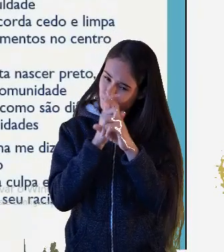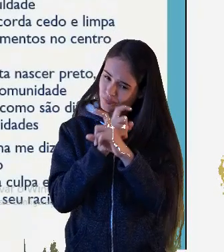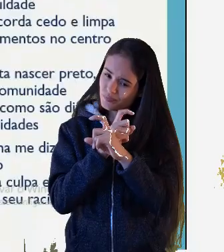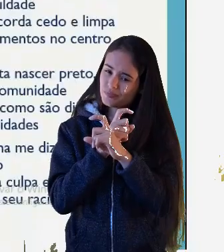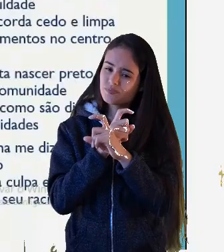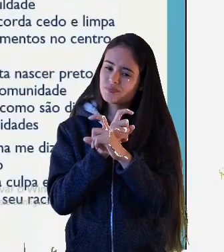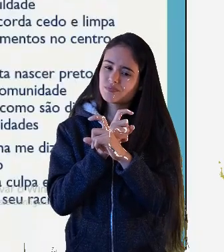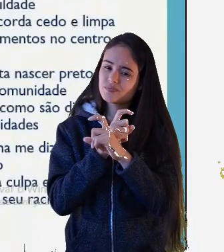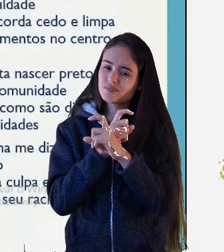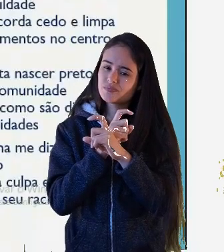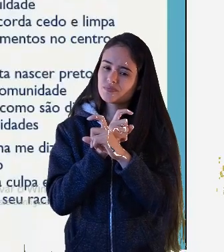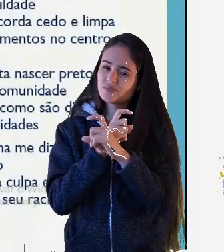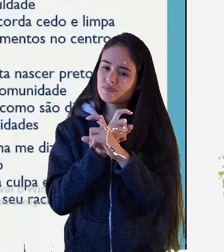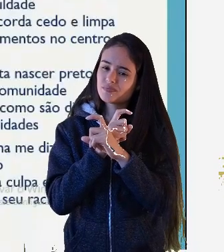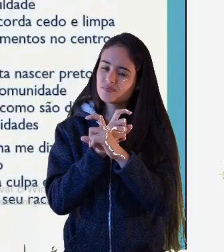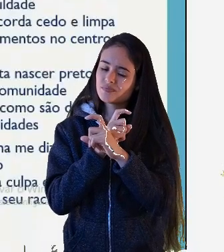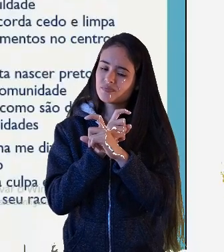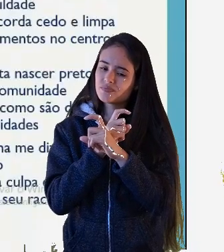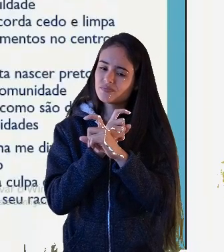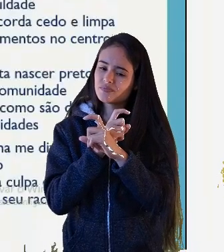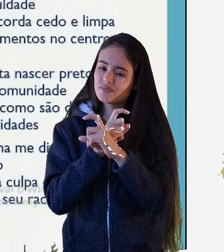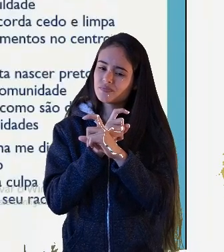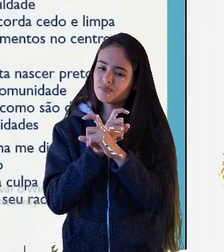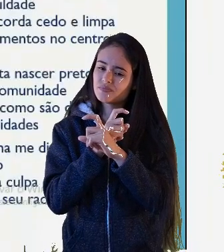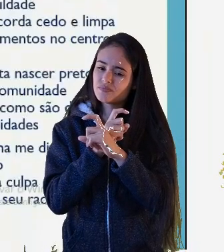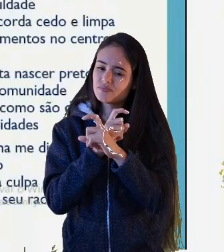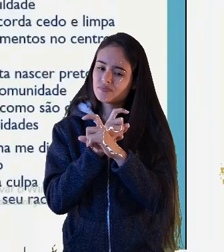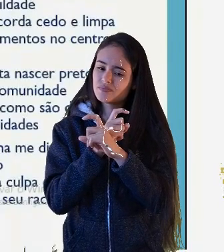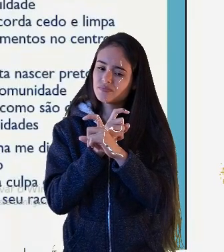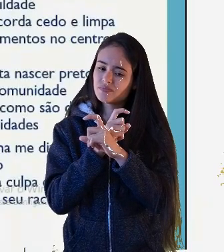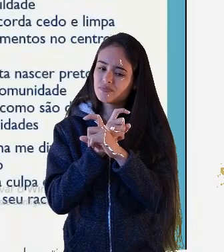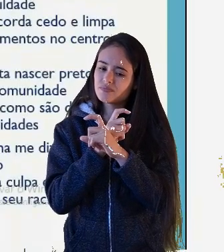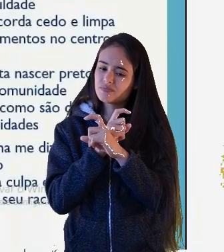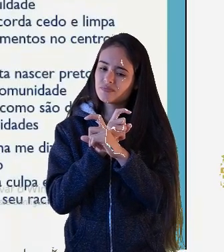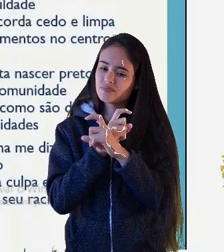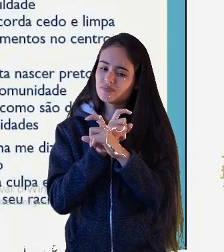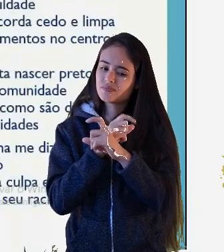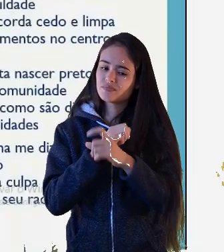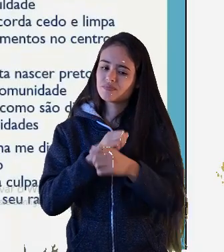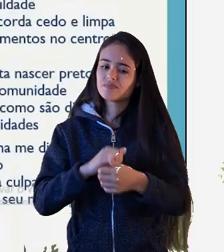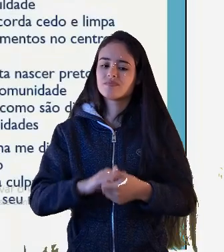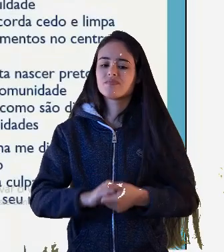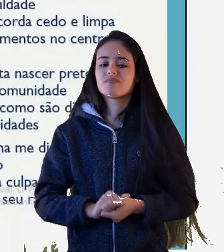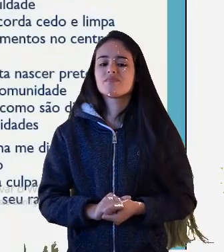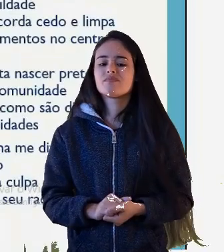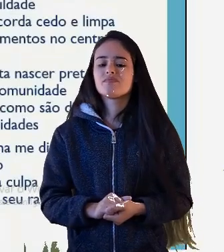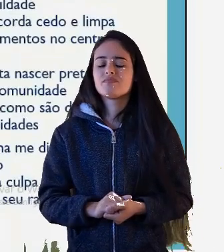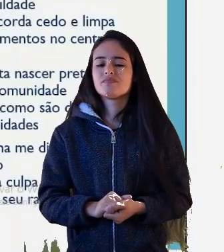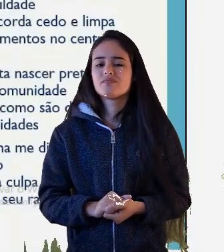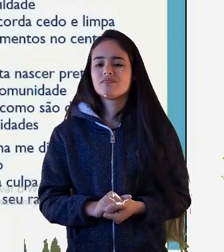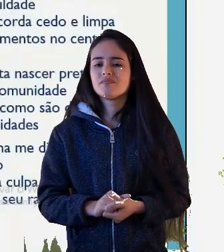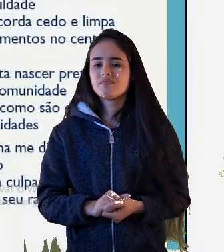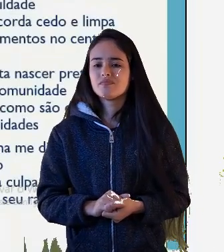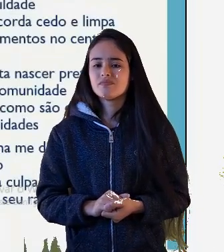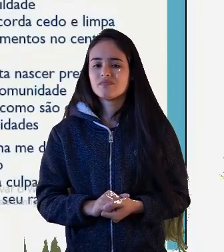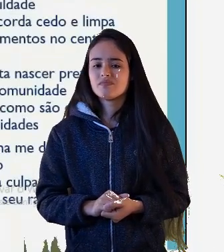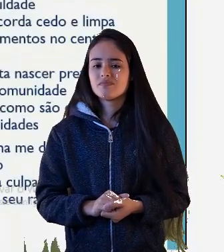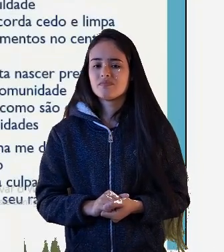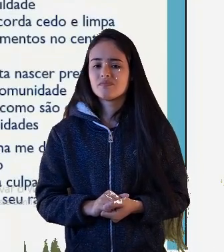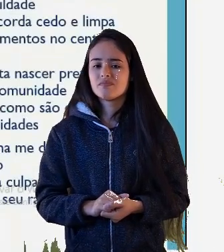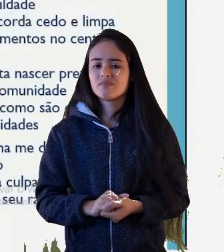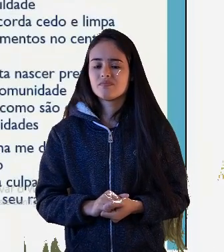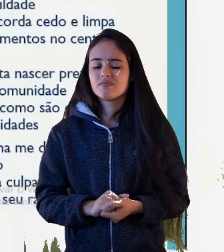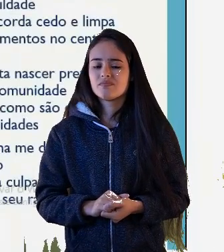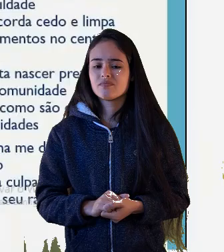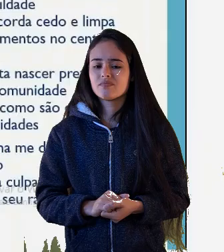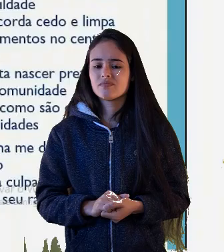cota é esmola, ela diz, não vou aceitar, né? Experimenta ser preto, né? Ela diz, olha aí tudo que eu passo, olha toda a